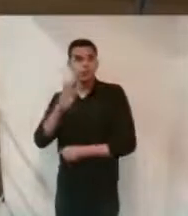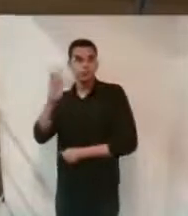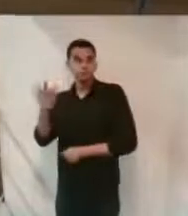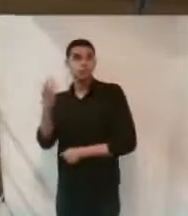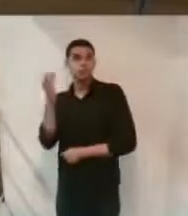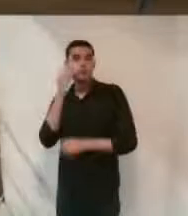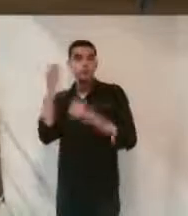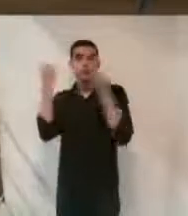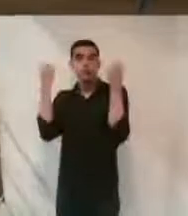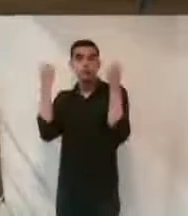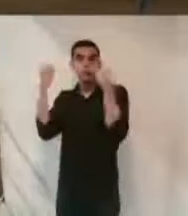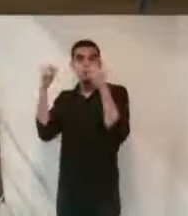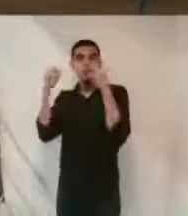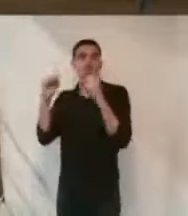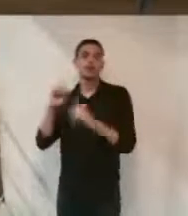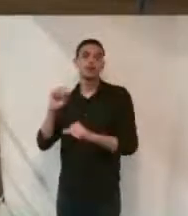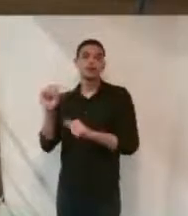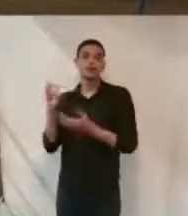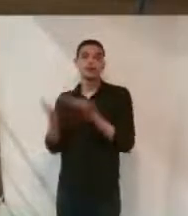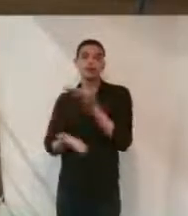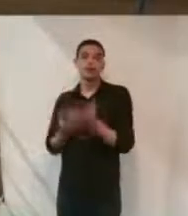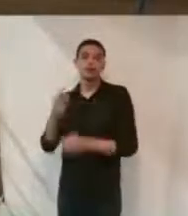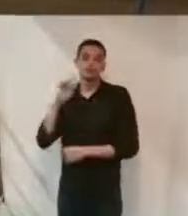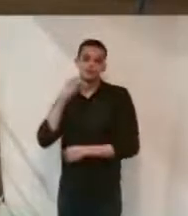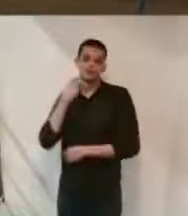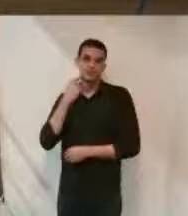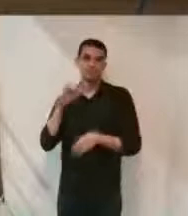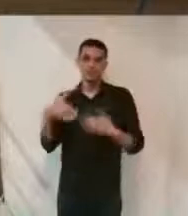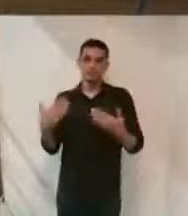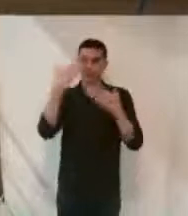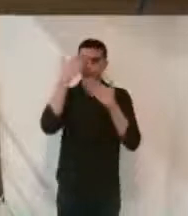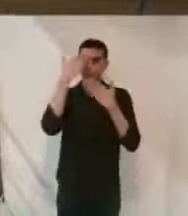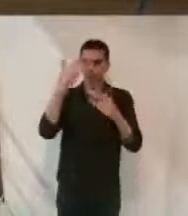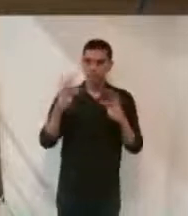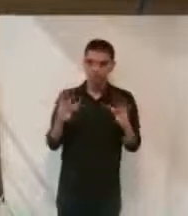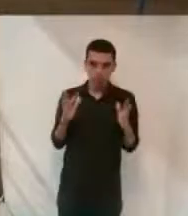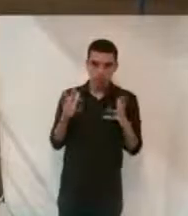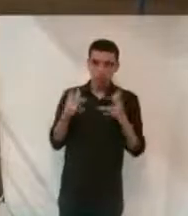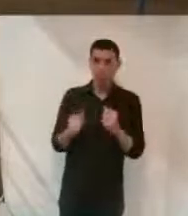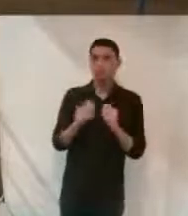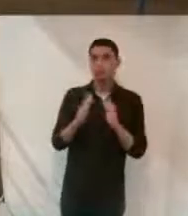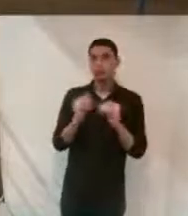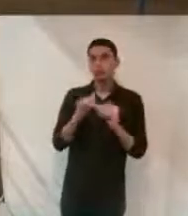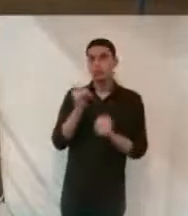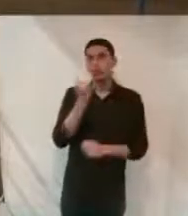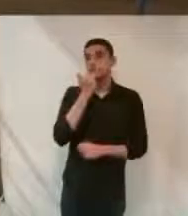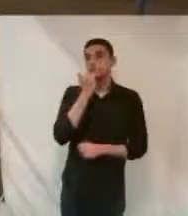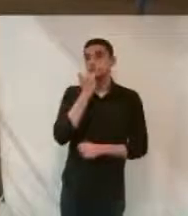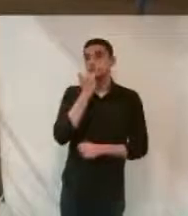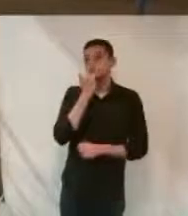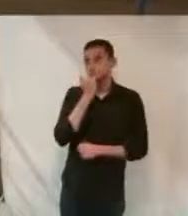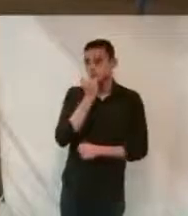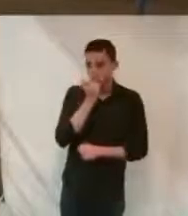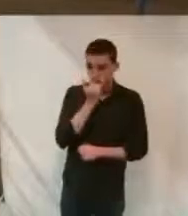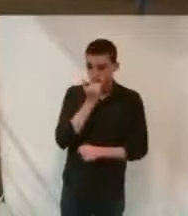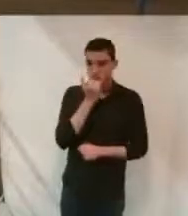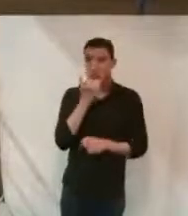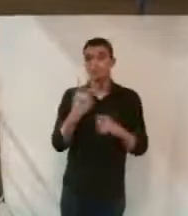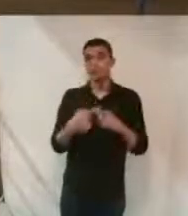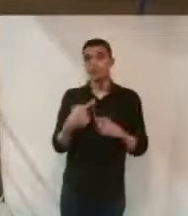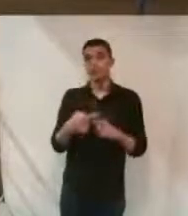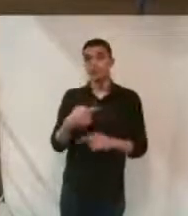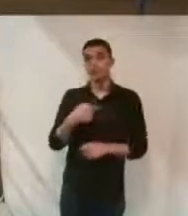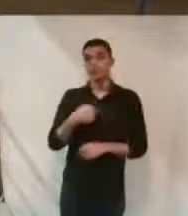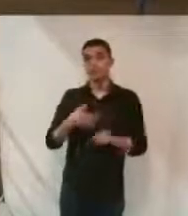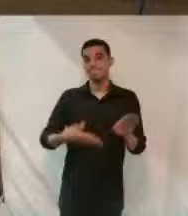necessária e urgente. Então, fico por aqui agradecendo a compreensão de todos e pedindo uma desculpa antecipada, pois eu tenho